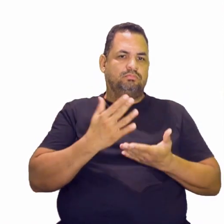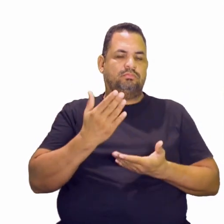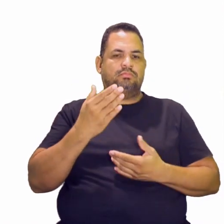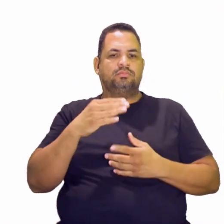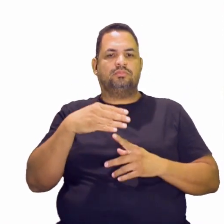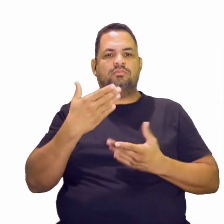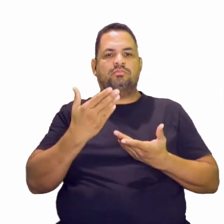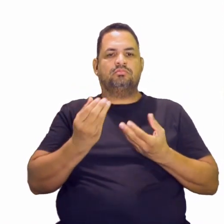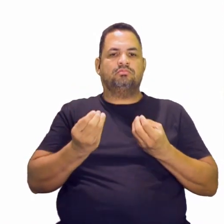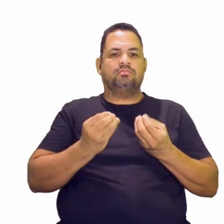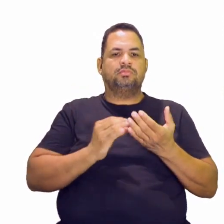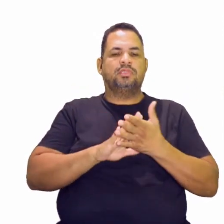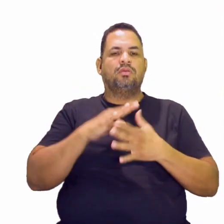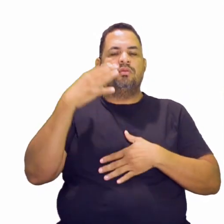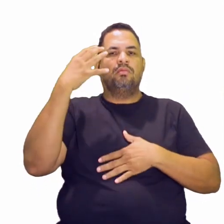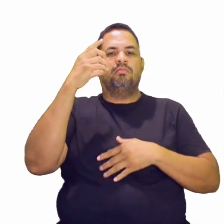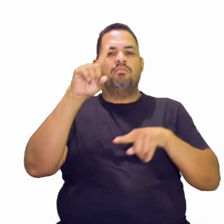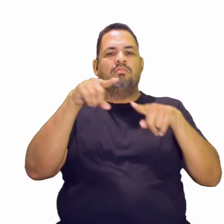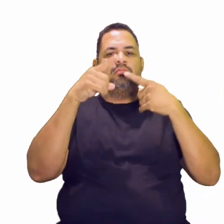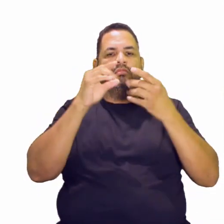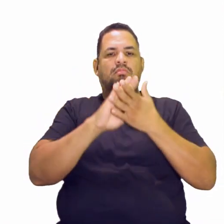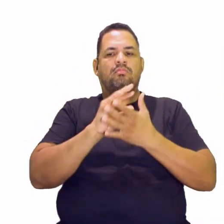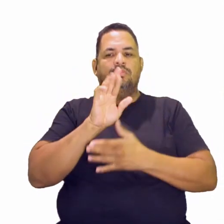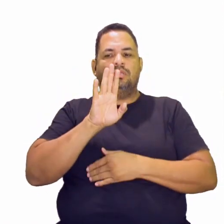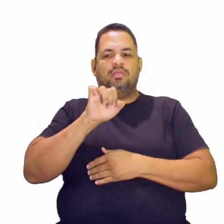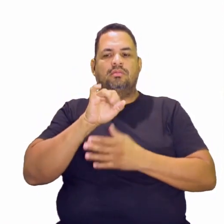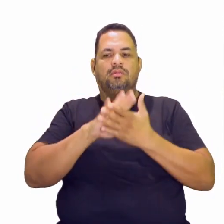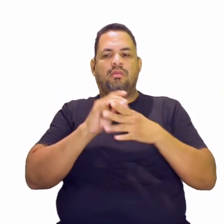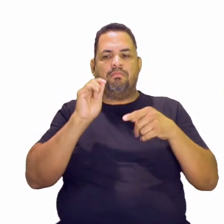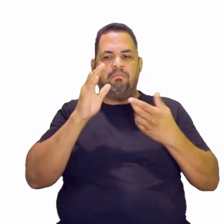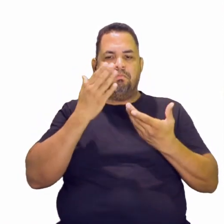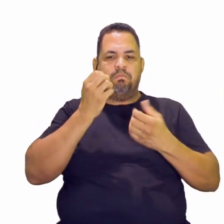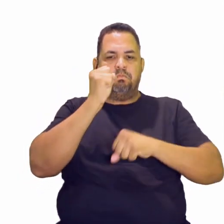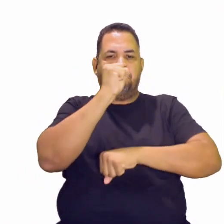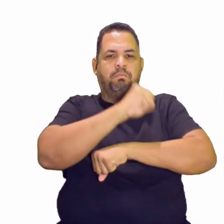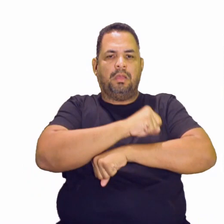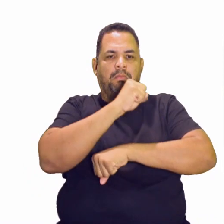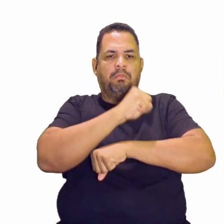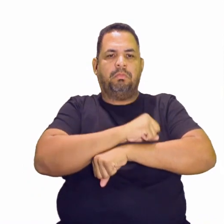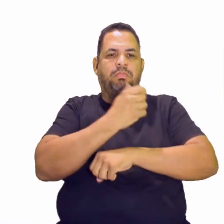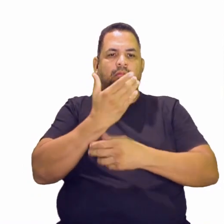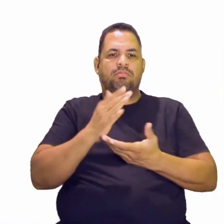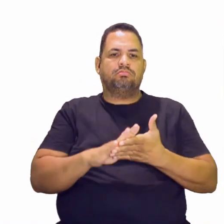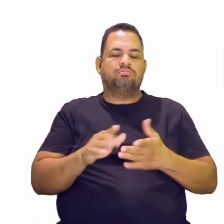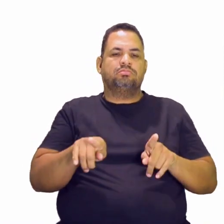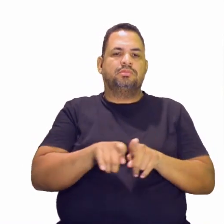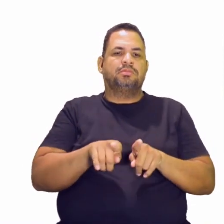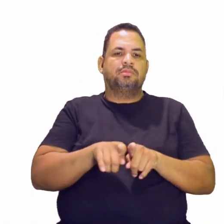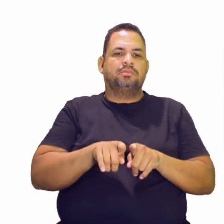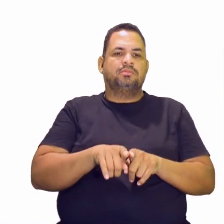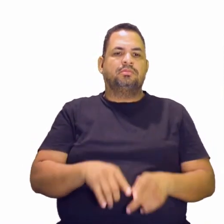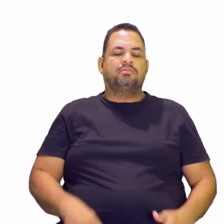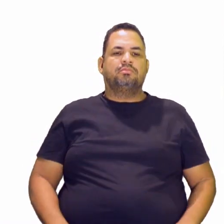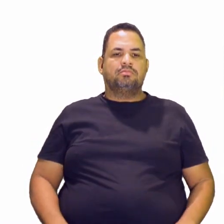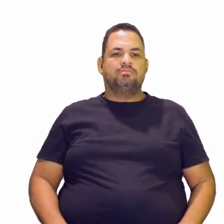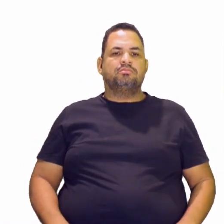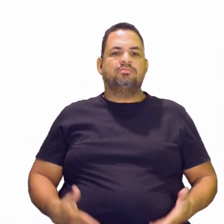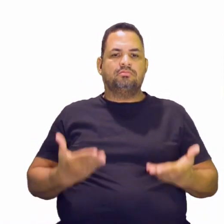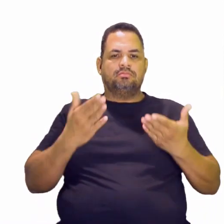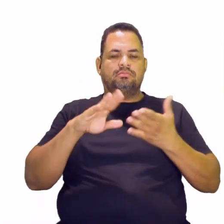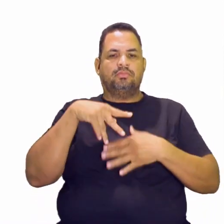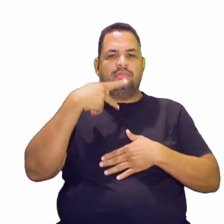do rap, que são músicas que rimam com batidas, e essas músicas geralmente